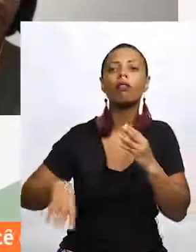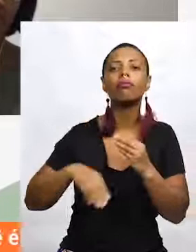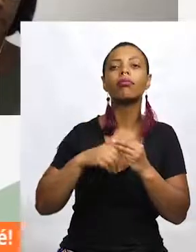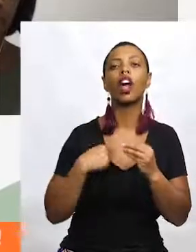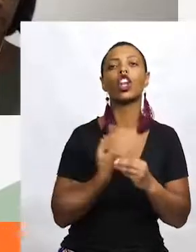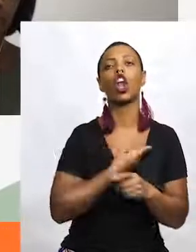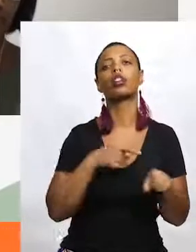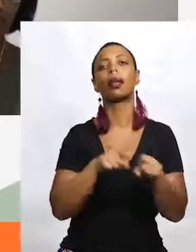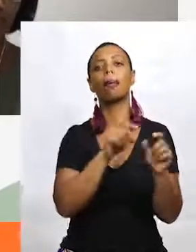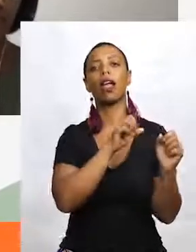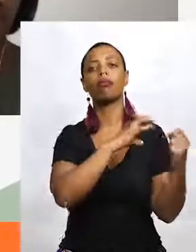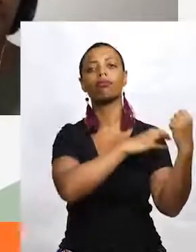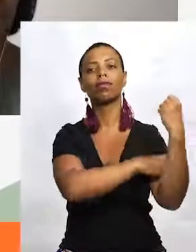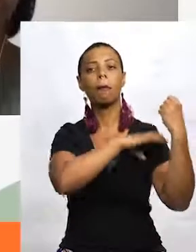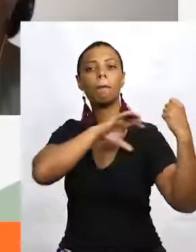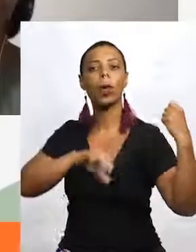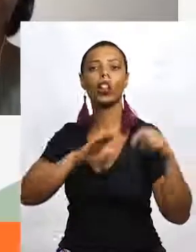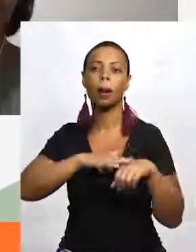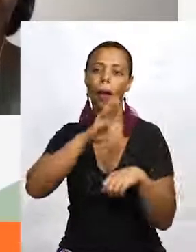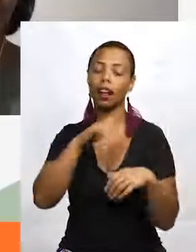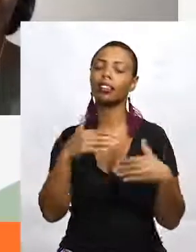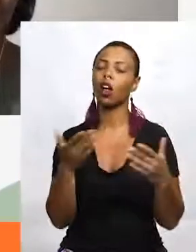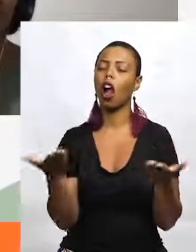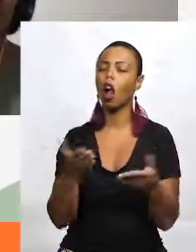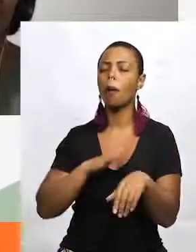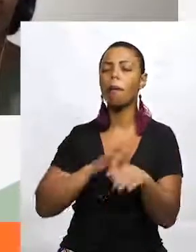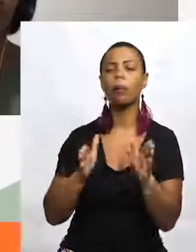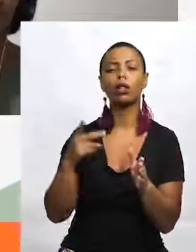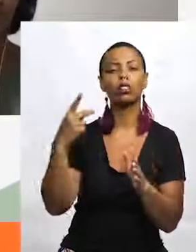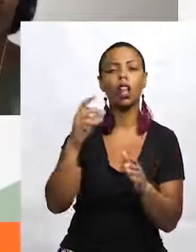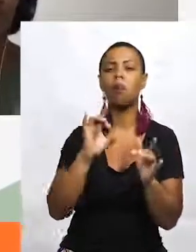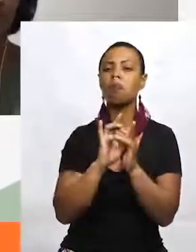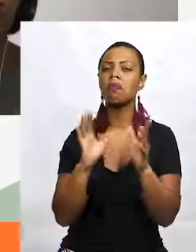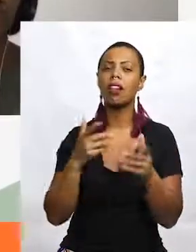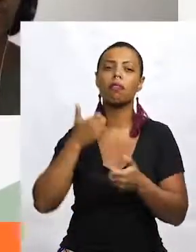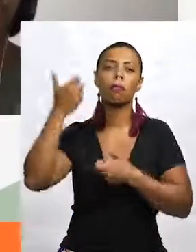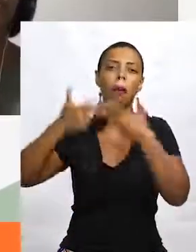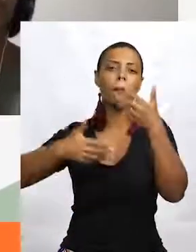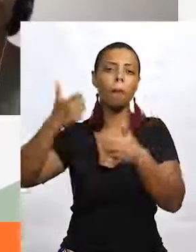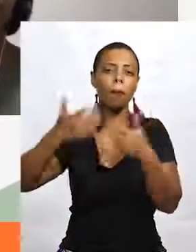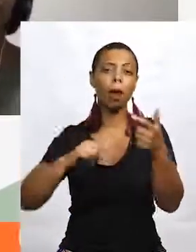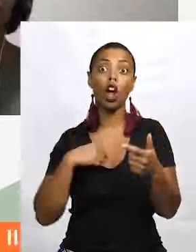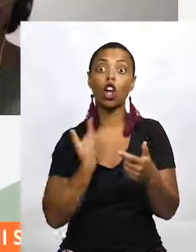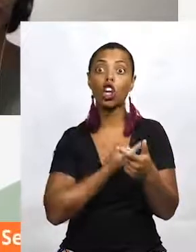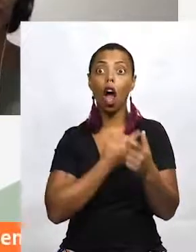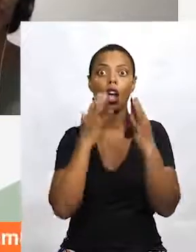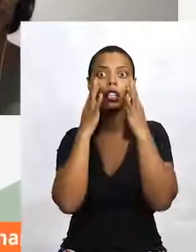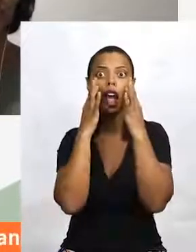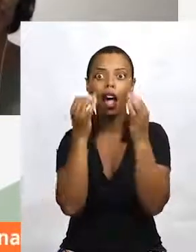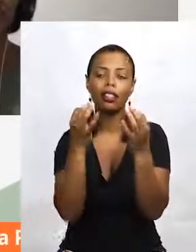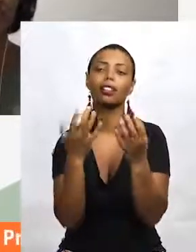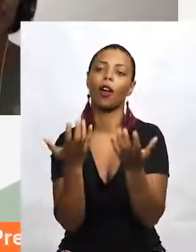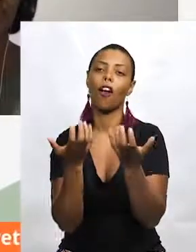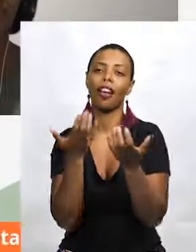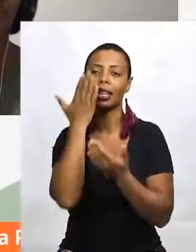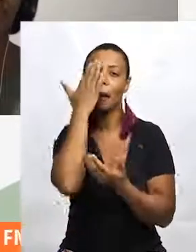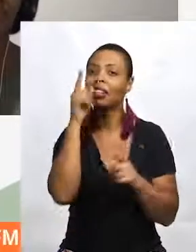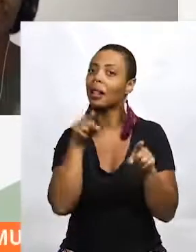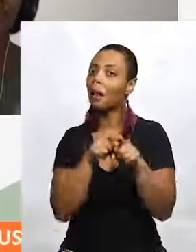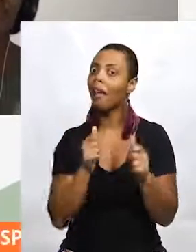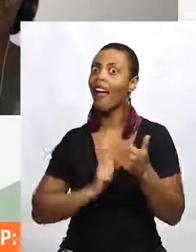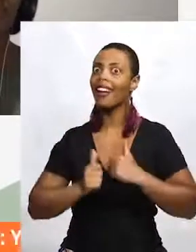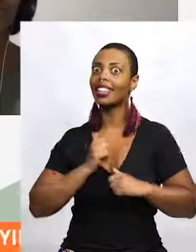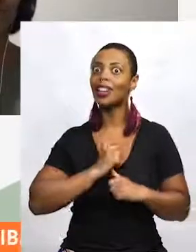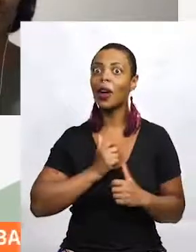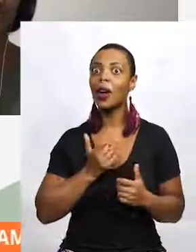esse momento é teu, Rita, pode falar. A gente está aqui muito aberto para te ouvir. E todo mundo está também ansioso para escutar um pouquinho